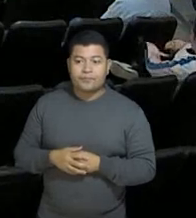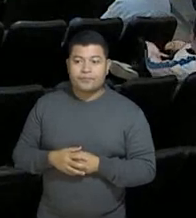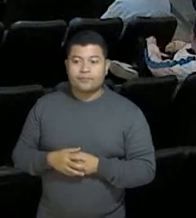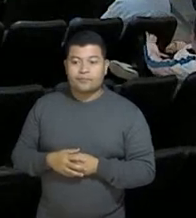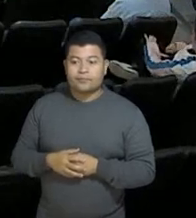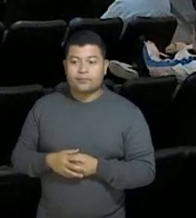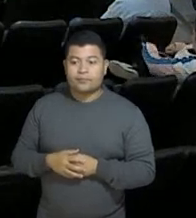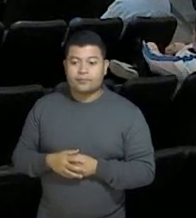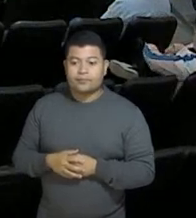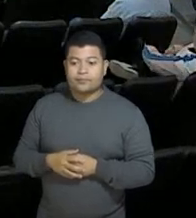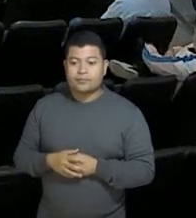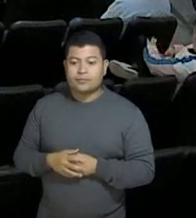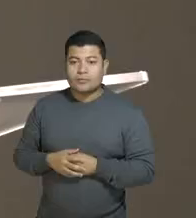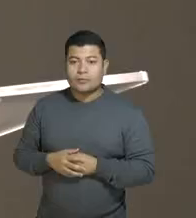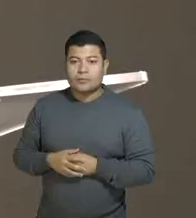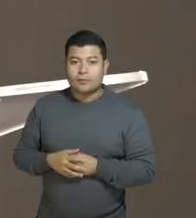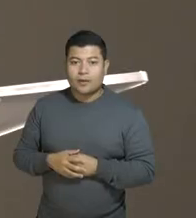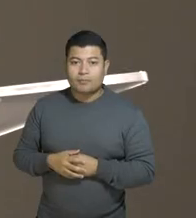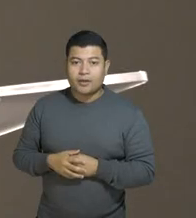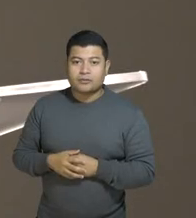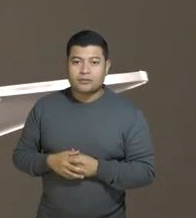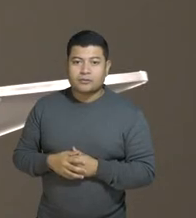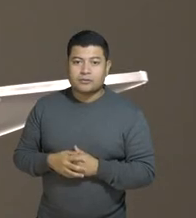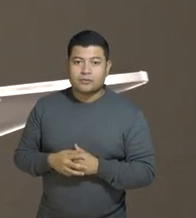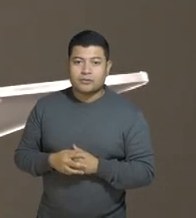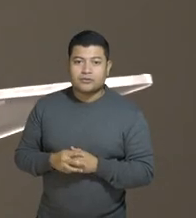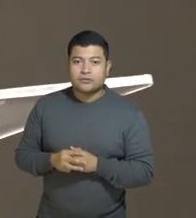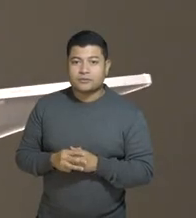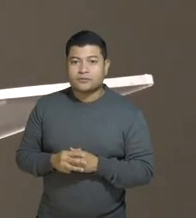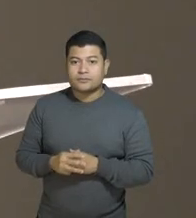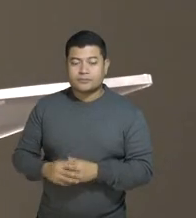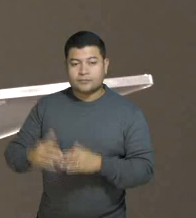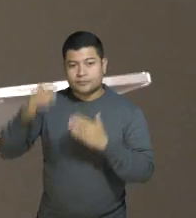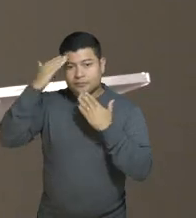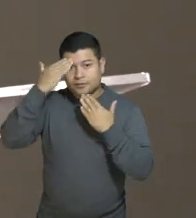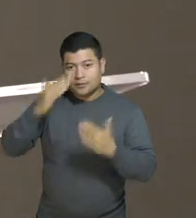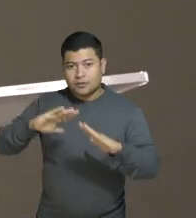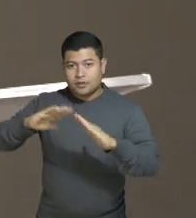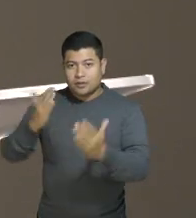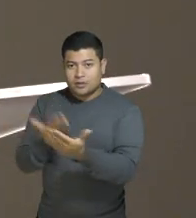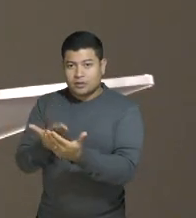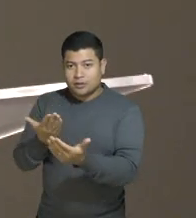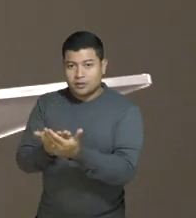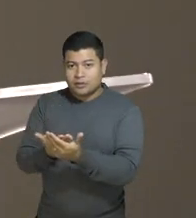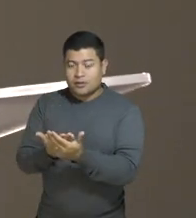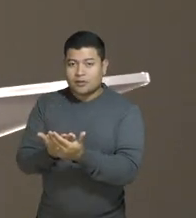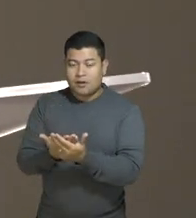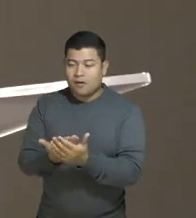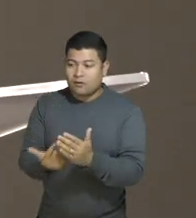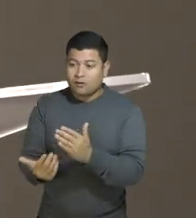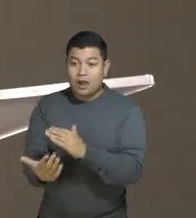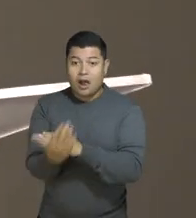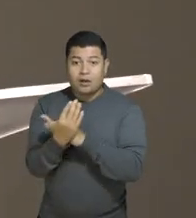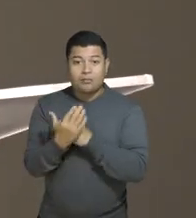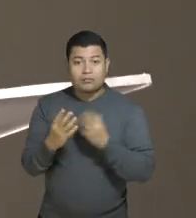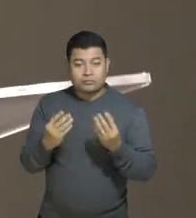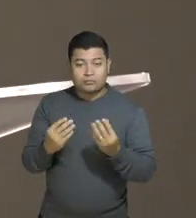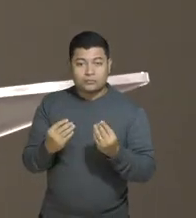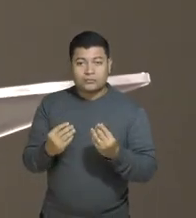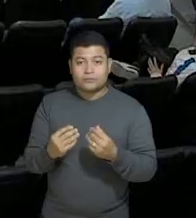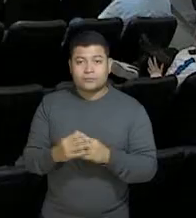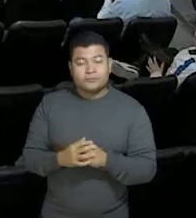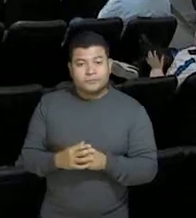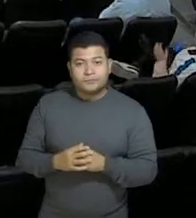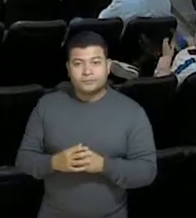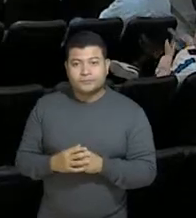agradecer o pessoal da escola que ajudou a gente, né, Joyce? A gente foi tudo na Santa Paz, deu tudo certinho, isso. Uma salva de palmas. A